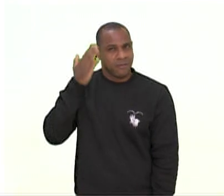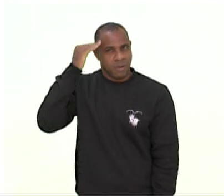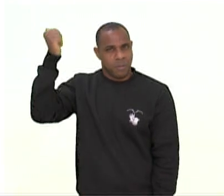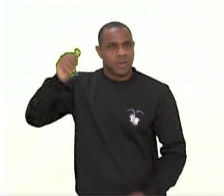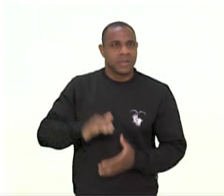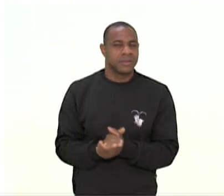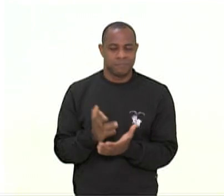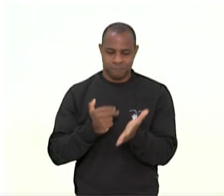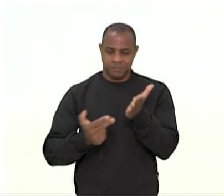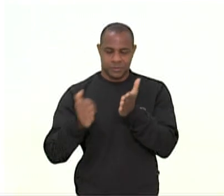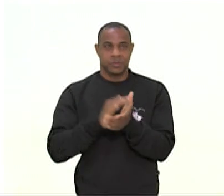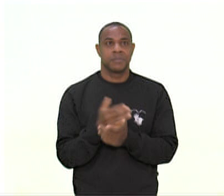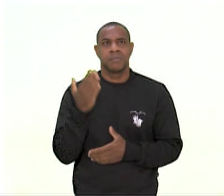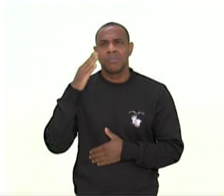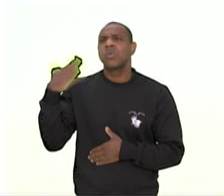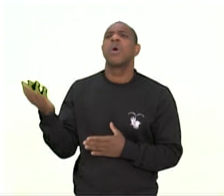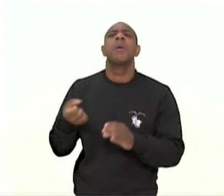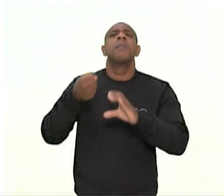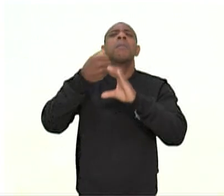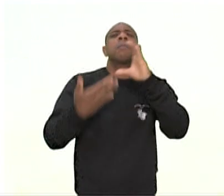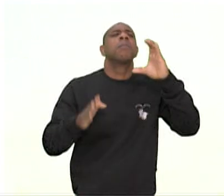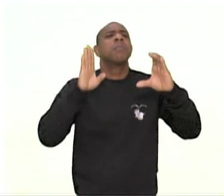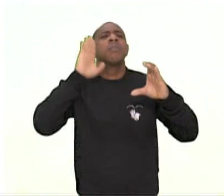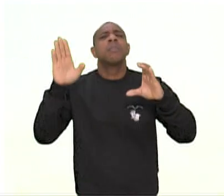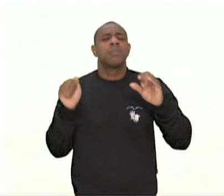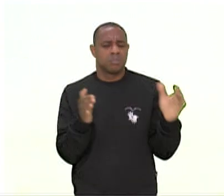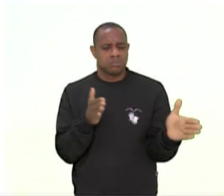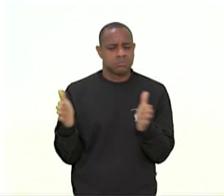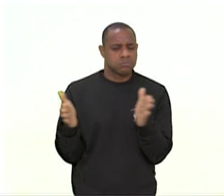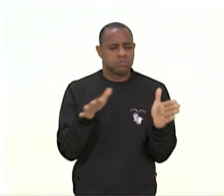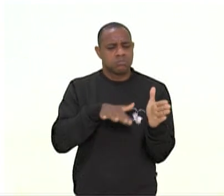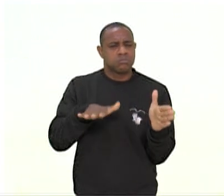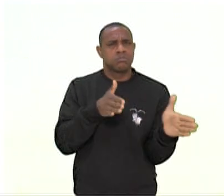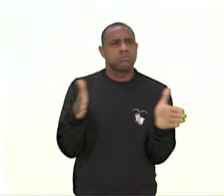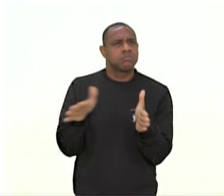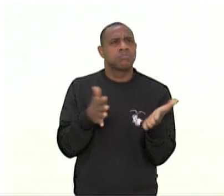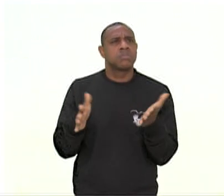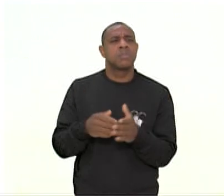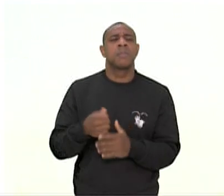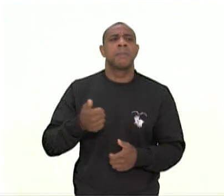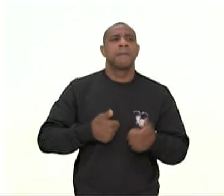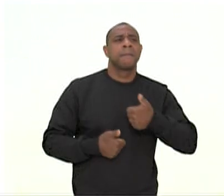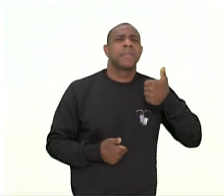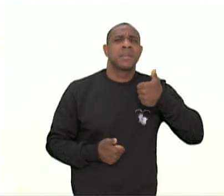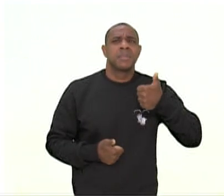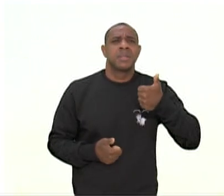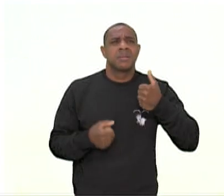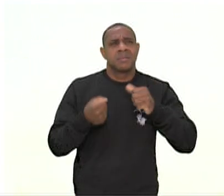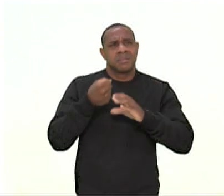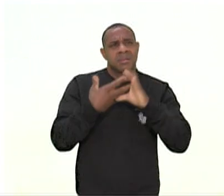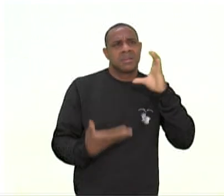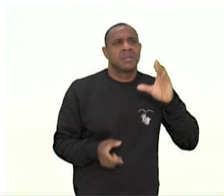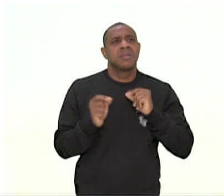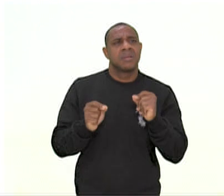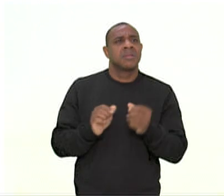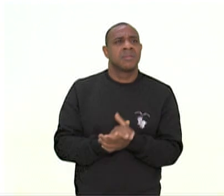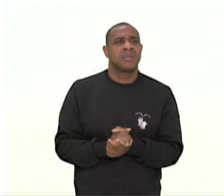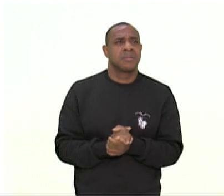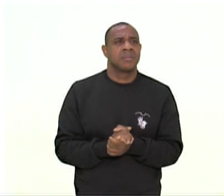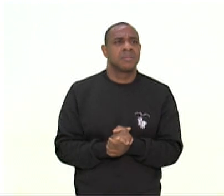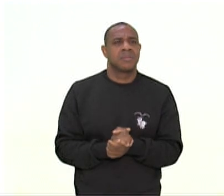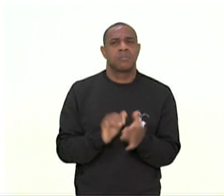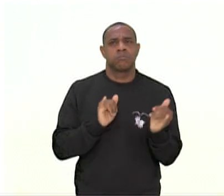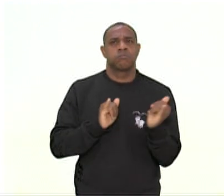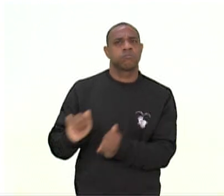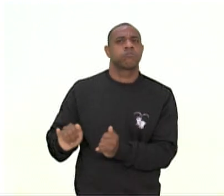então, as principais características desse período? Primeira característica que você deve se lembrar é rejeição